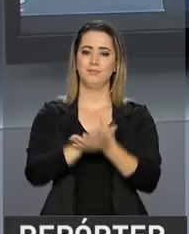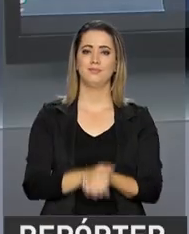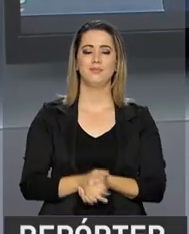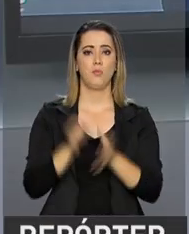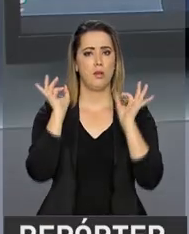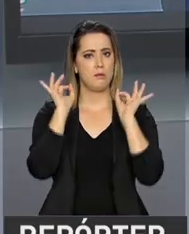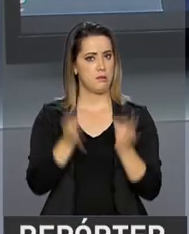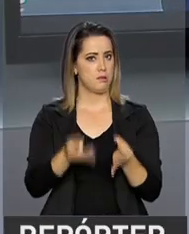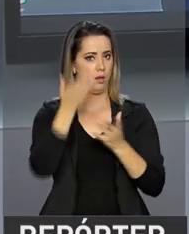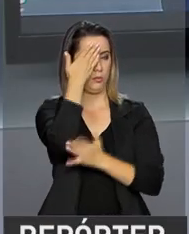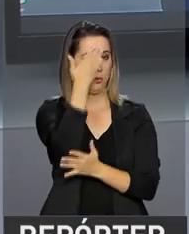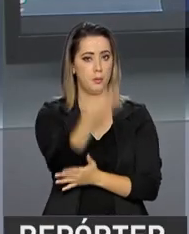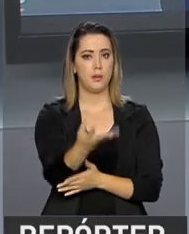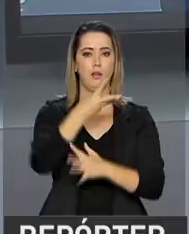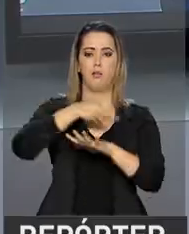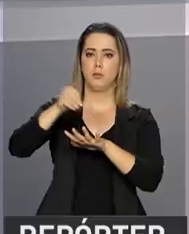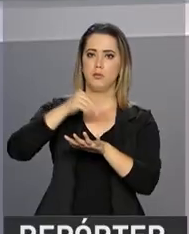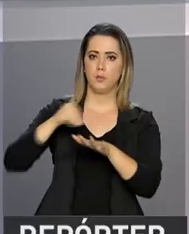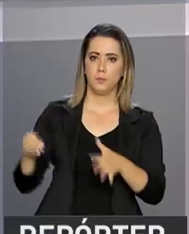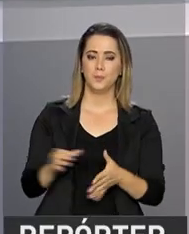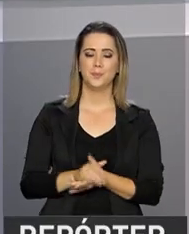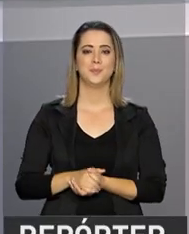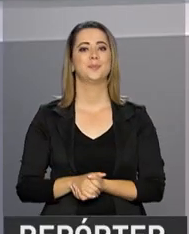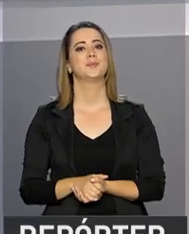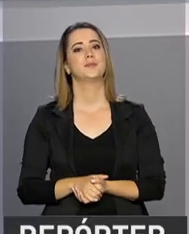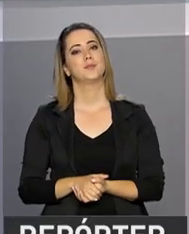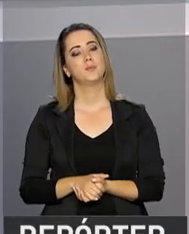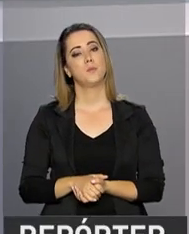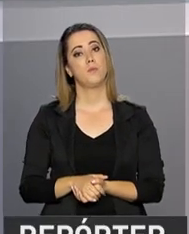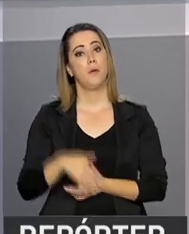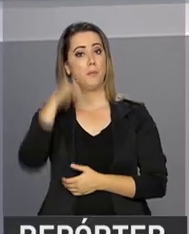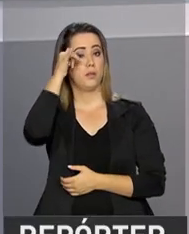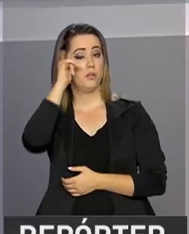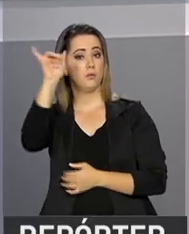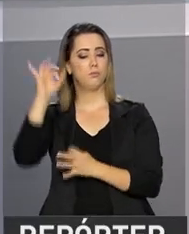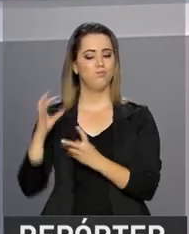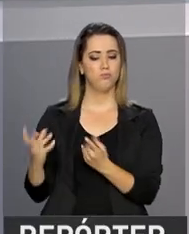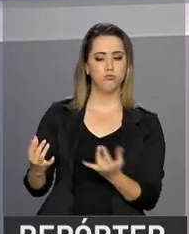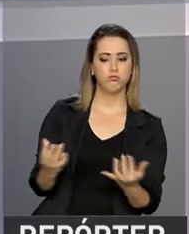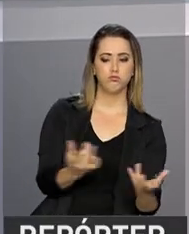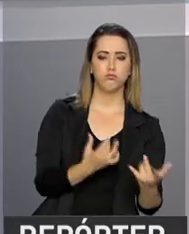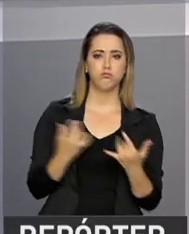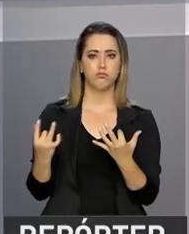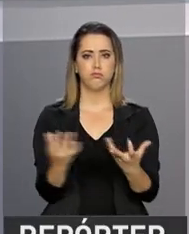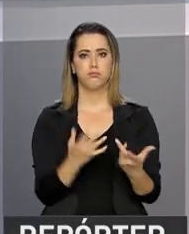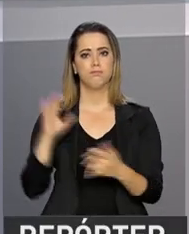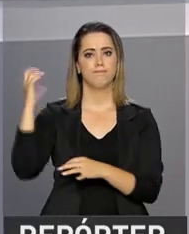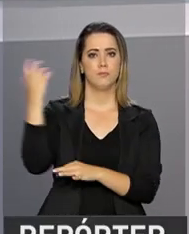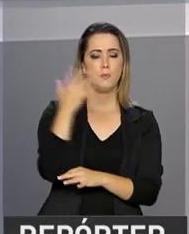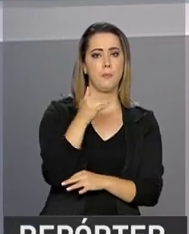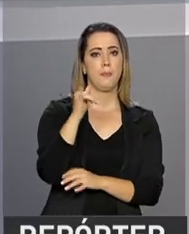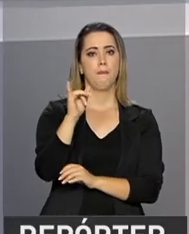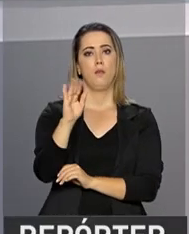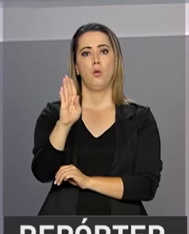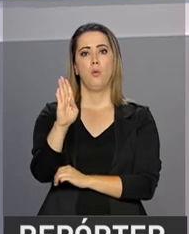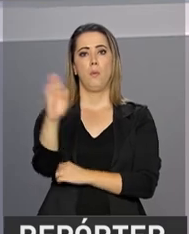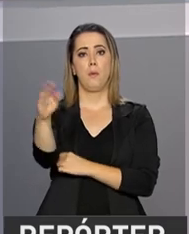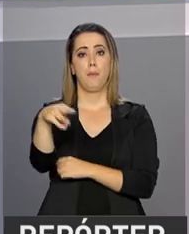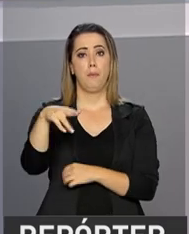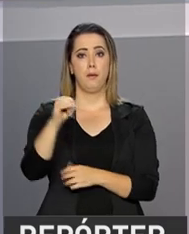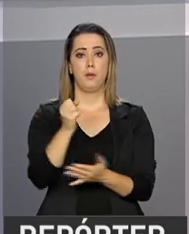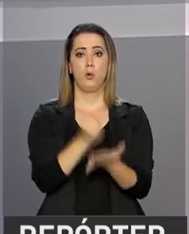tá certo paulo muito obrigado pelas informações para combater os incêndios florestais o ibama deve contratar mais